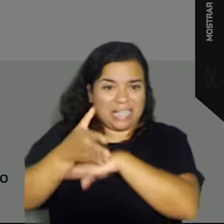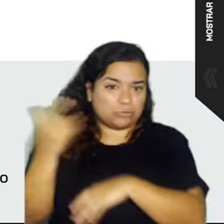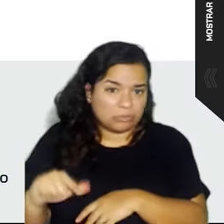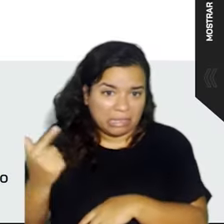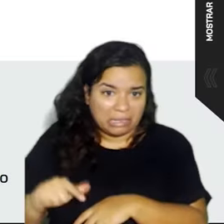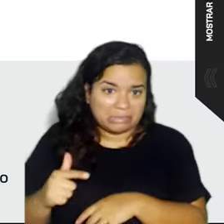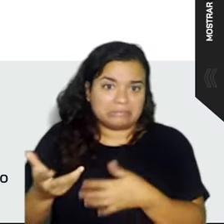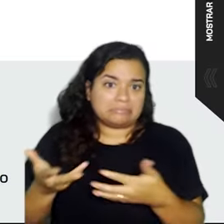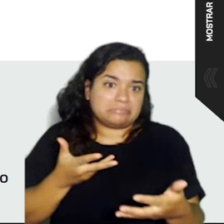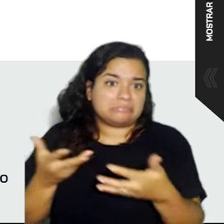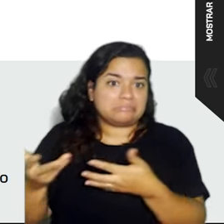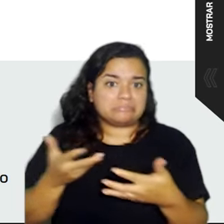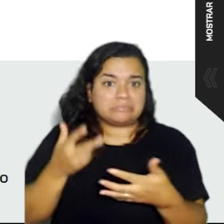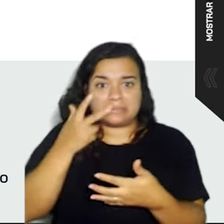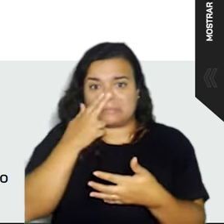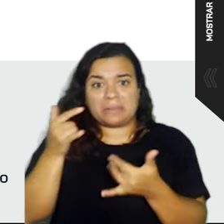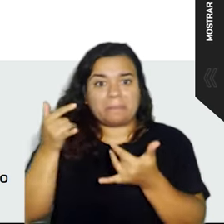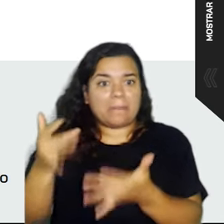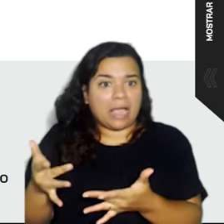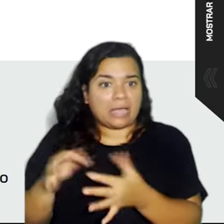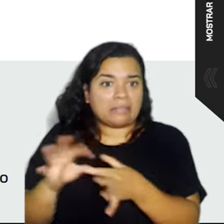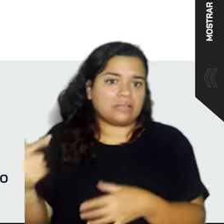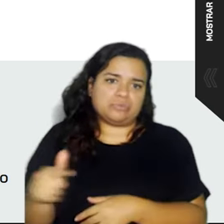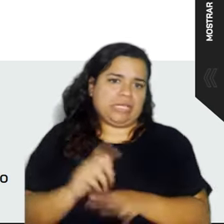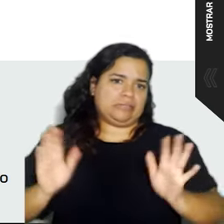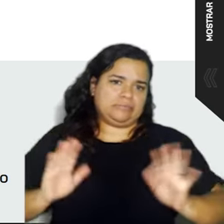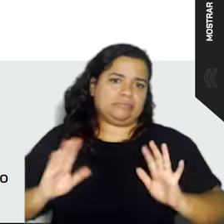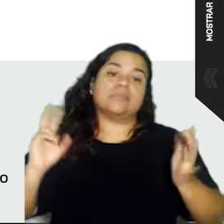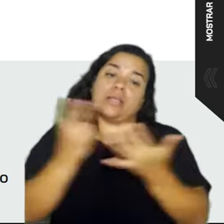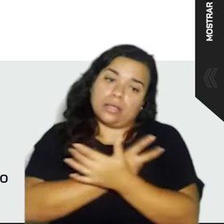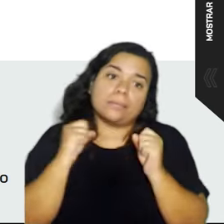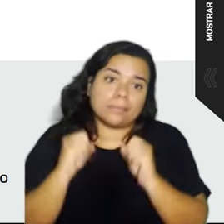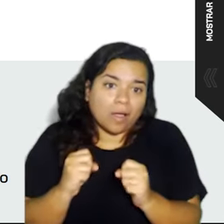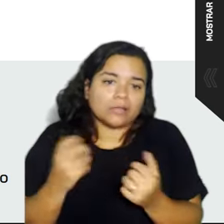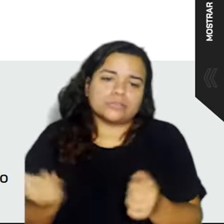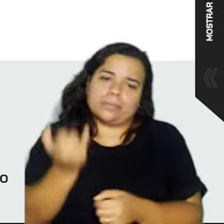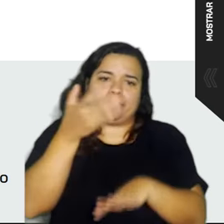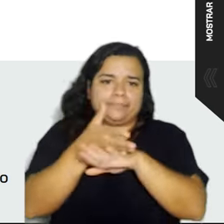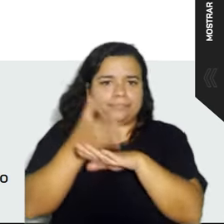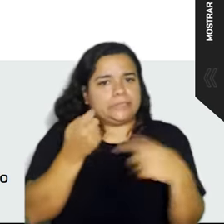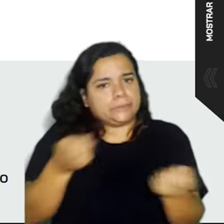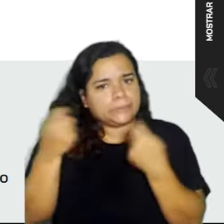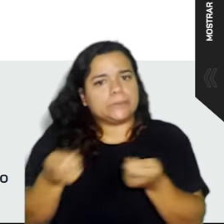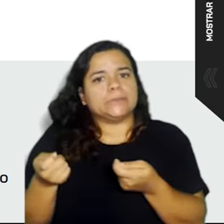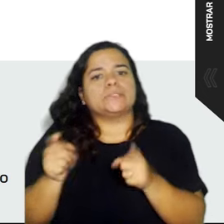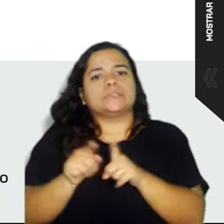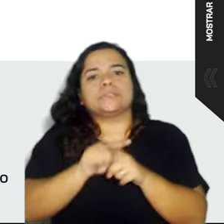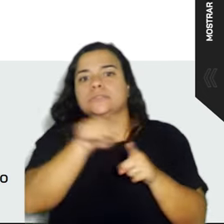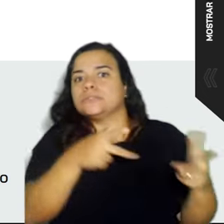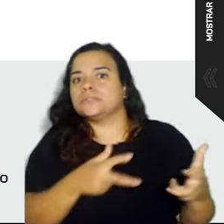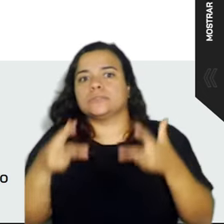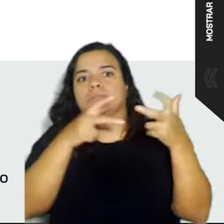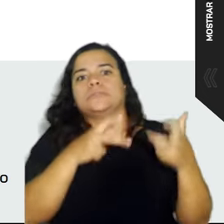pessoa não acessa para que que eu vou deixar isso aqui disponível Então pode acontecer E aí a política que eles percebem com